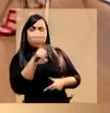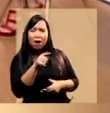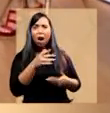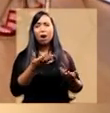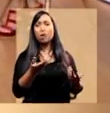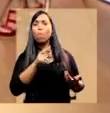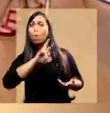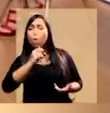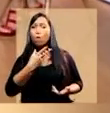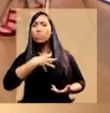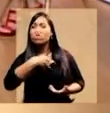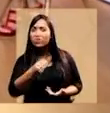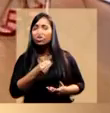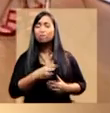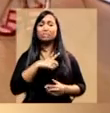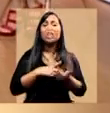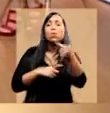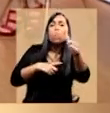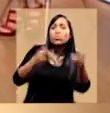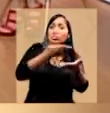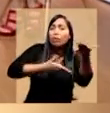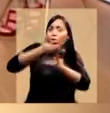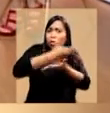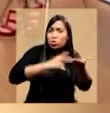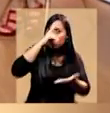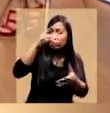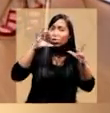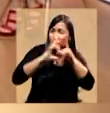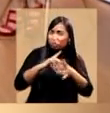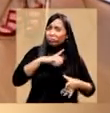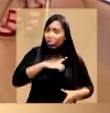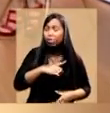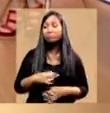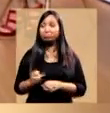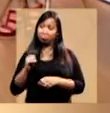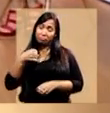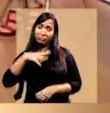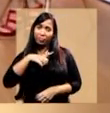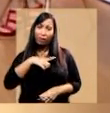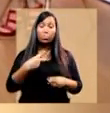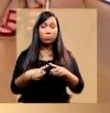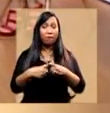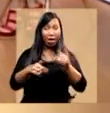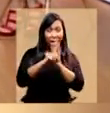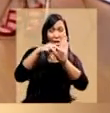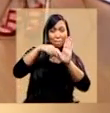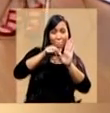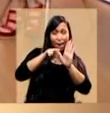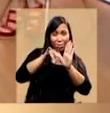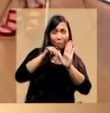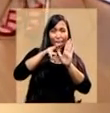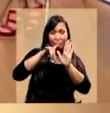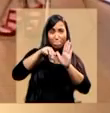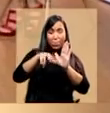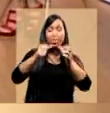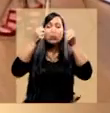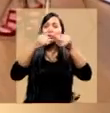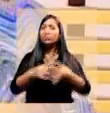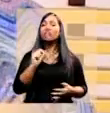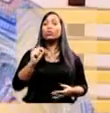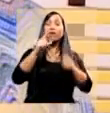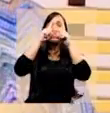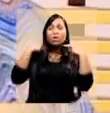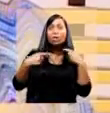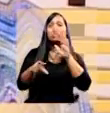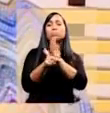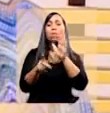pai... Sim. Ou o filho, tem outras relações de poder envolvidas aí? Tem, tanto é que a Lei Maria da Penha fala em